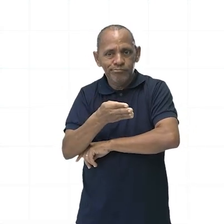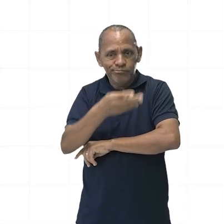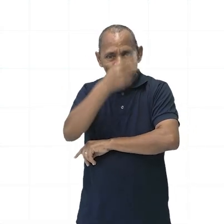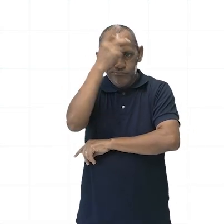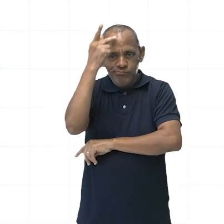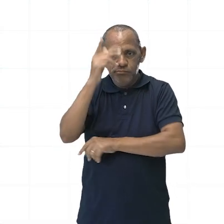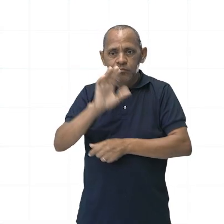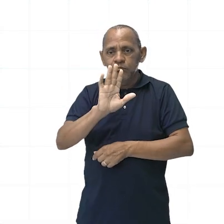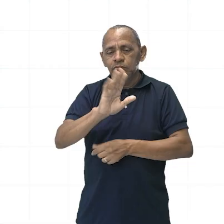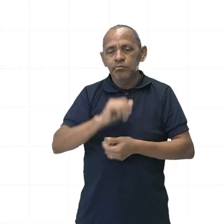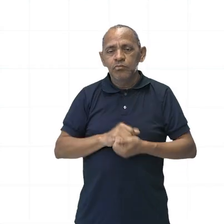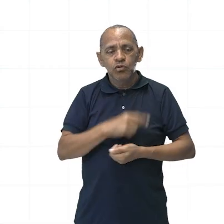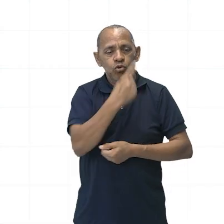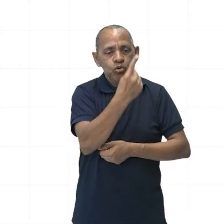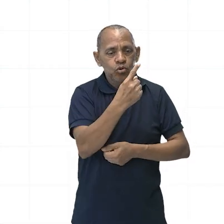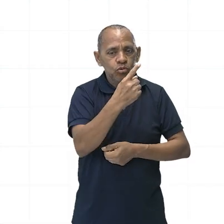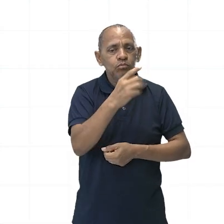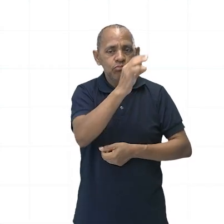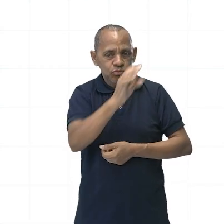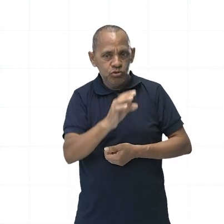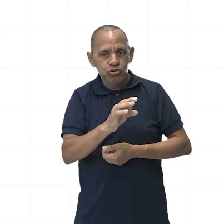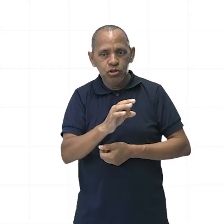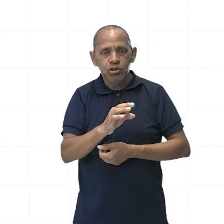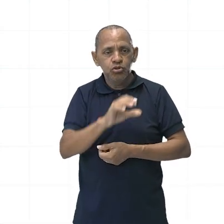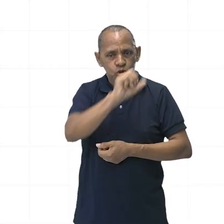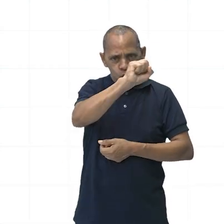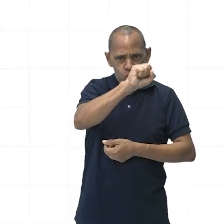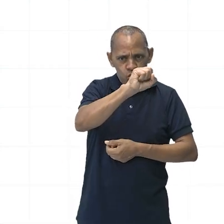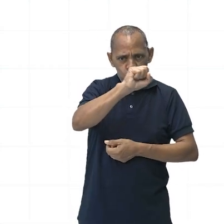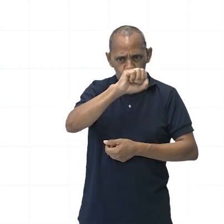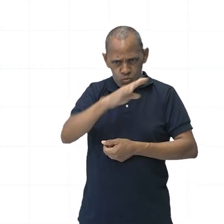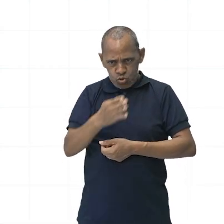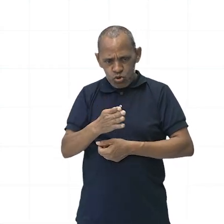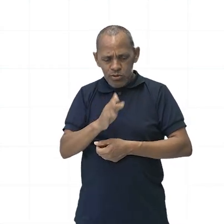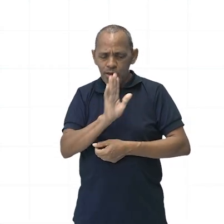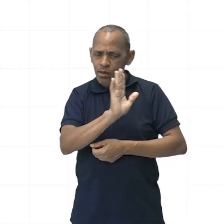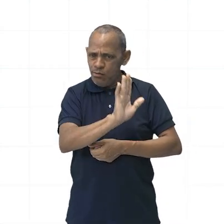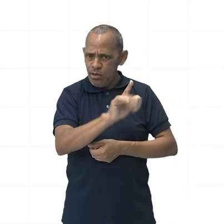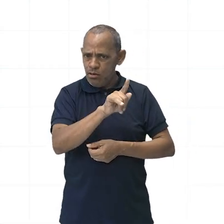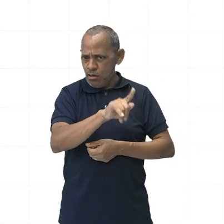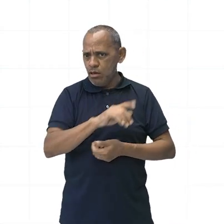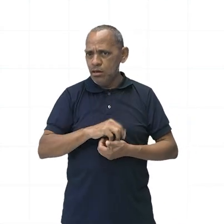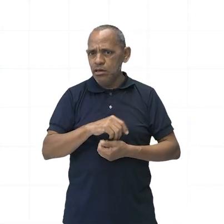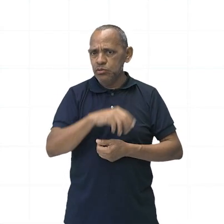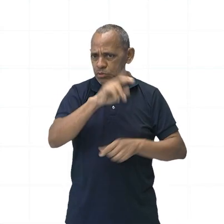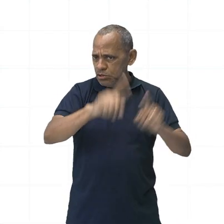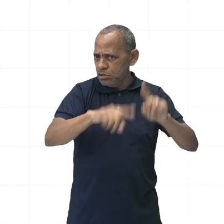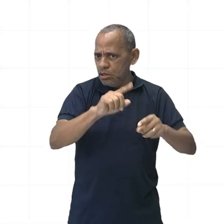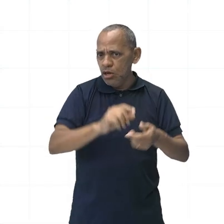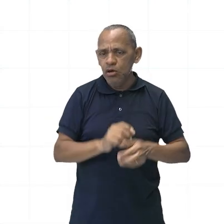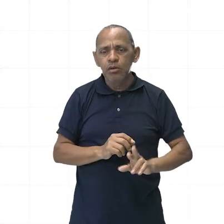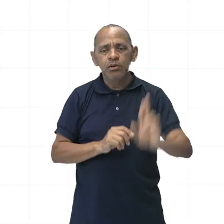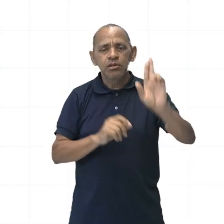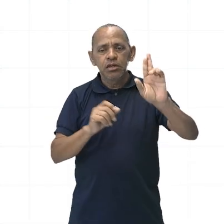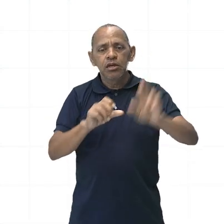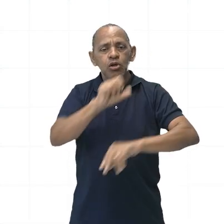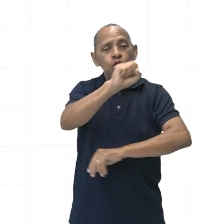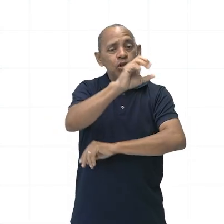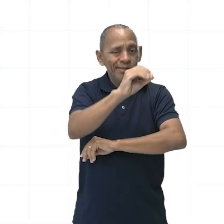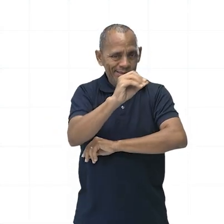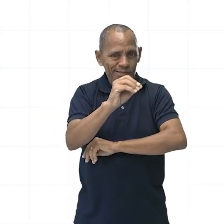Se 1% desses 8 bilhões recusasse os canudos plásticos, isso representa 80 milhões